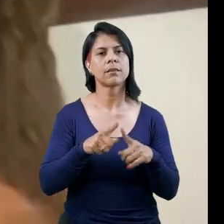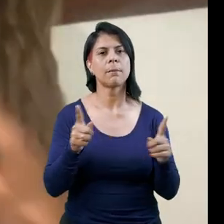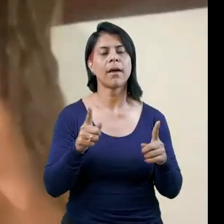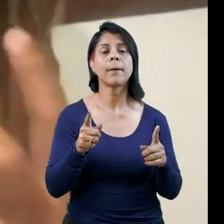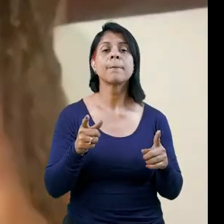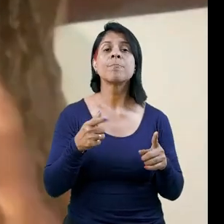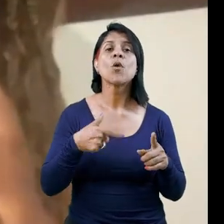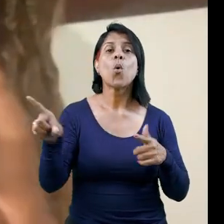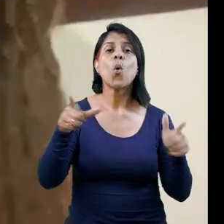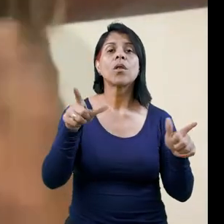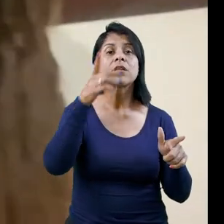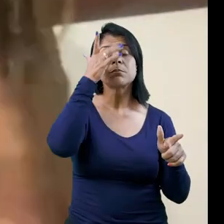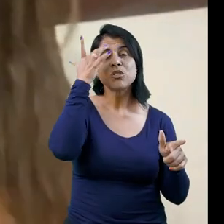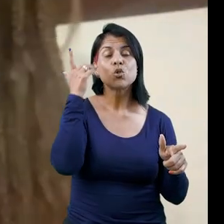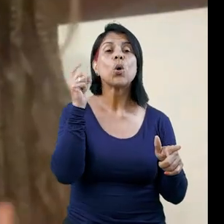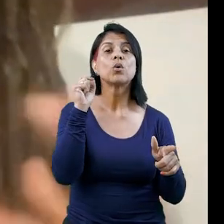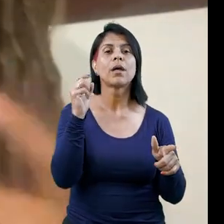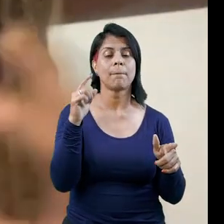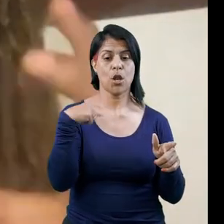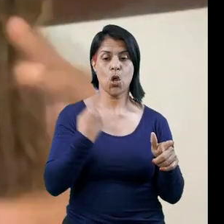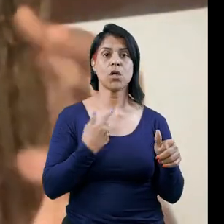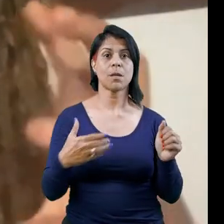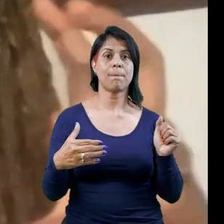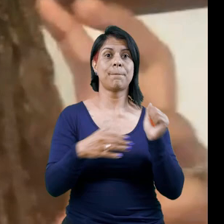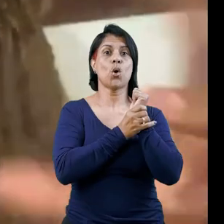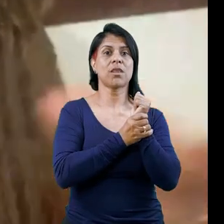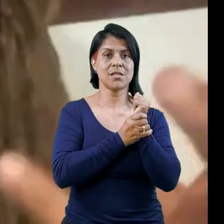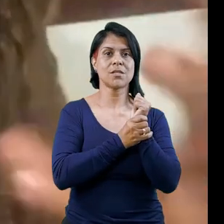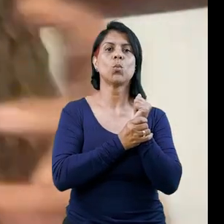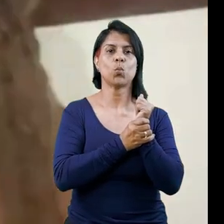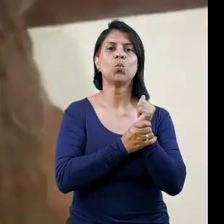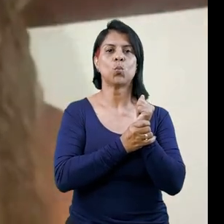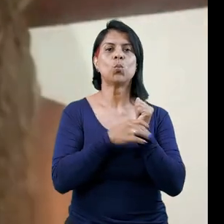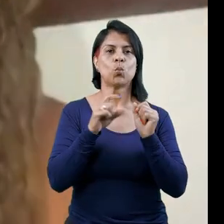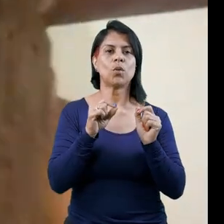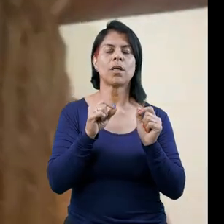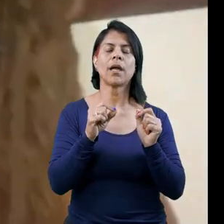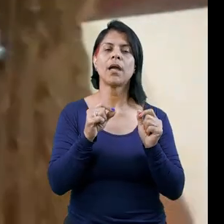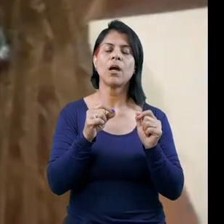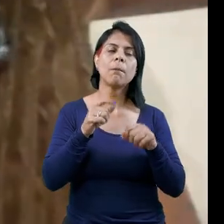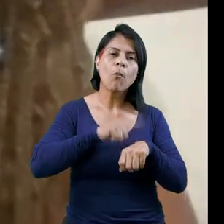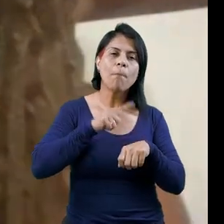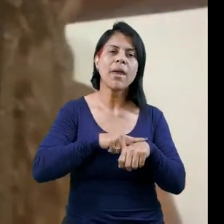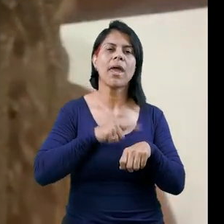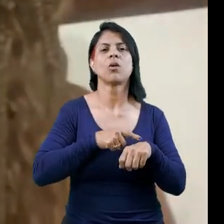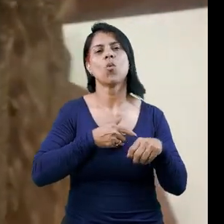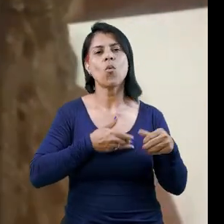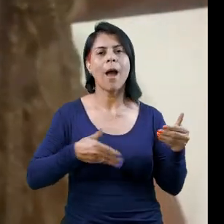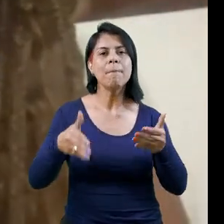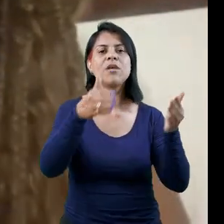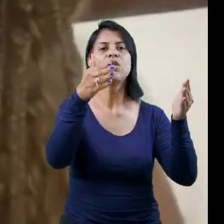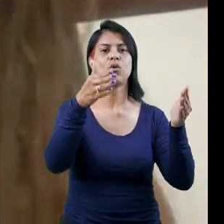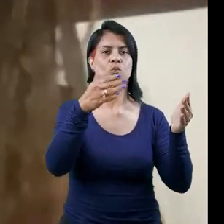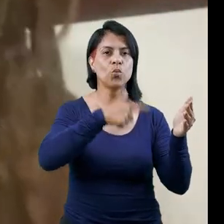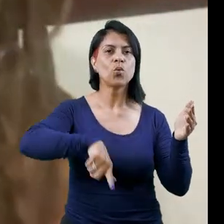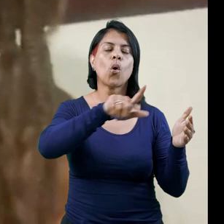para que a gente consiga proteção nesse meio, nessa estrada em